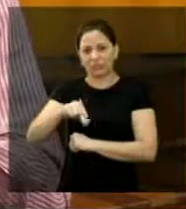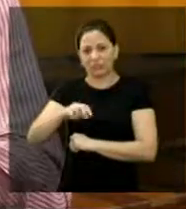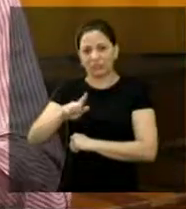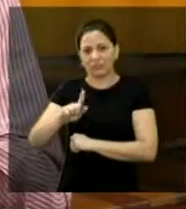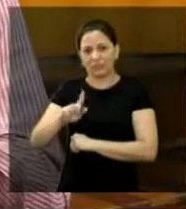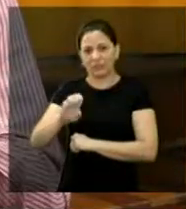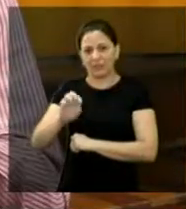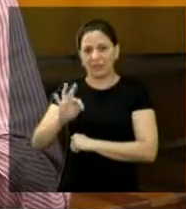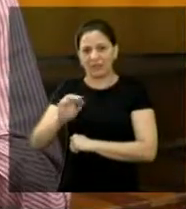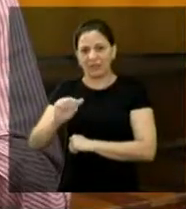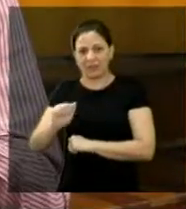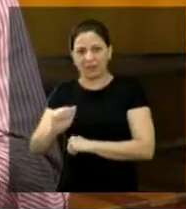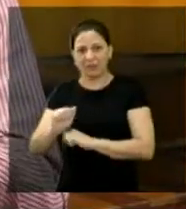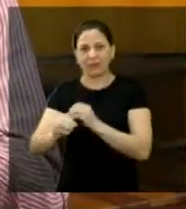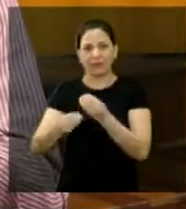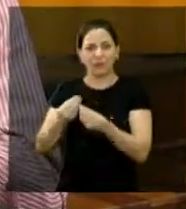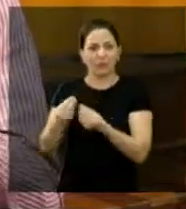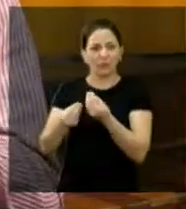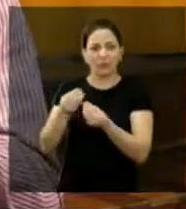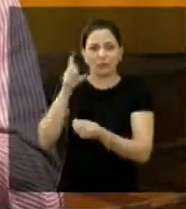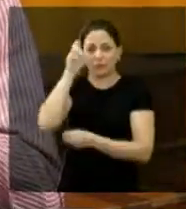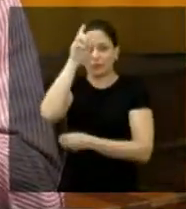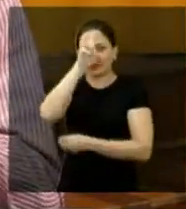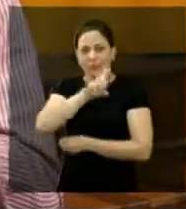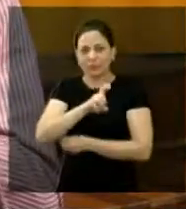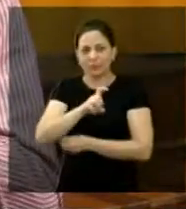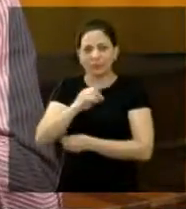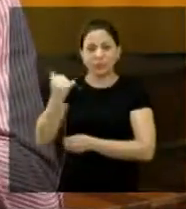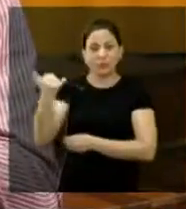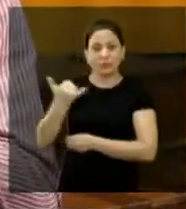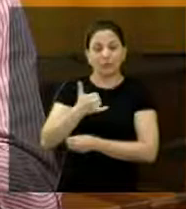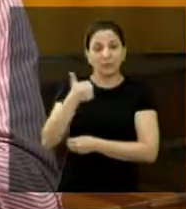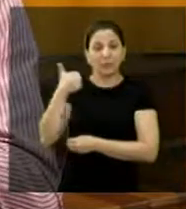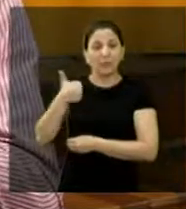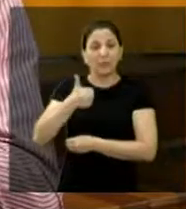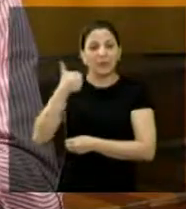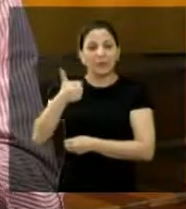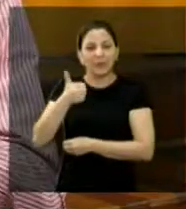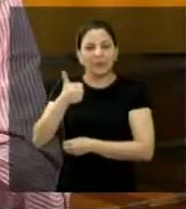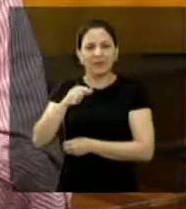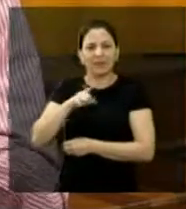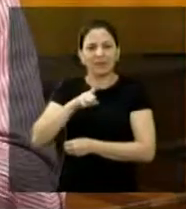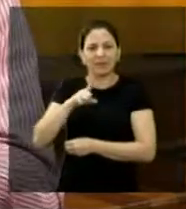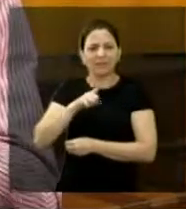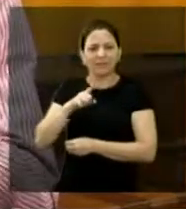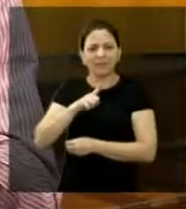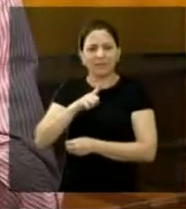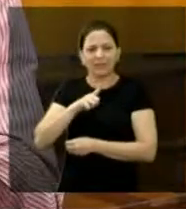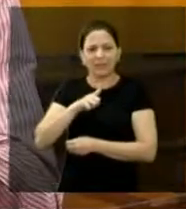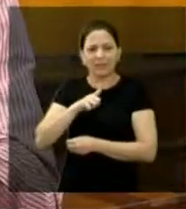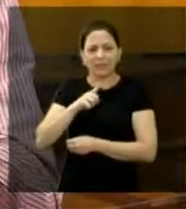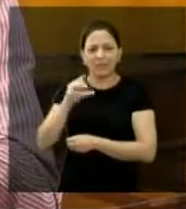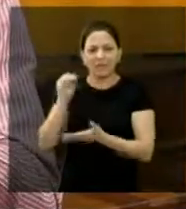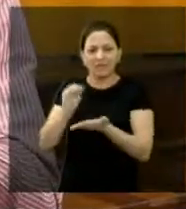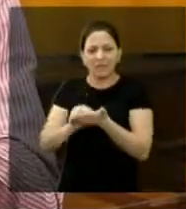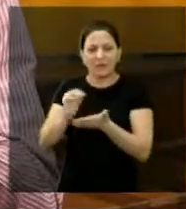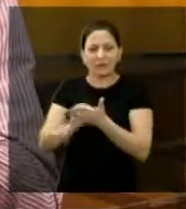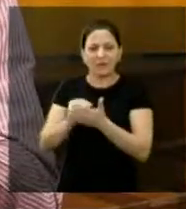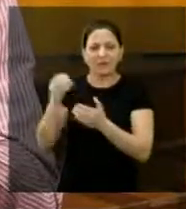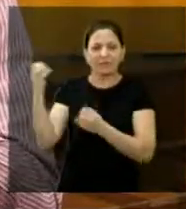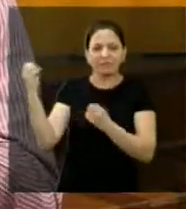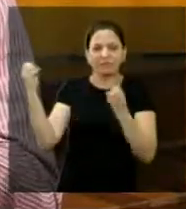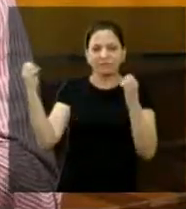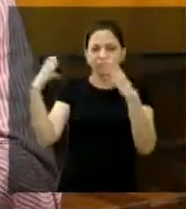1000 dificuldades, porque a primeira informação que obtivemos de Guaratinguetá é que não havia iluminação no